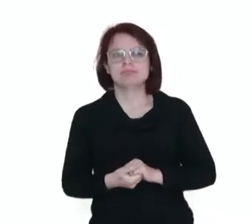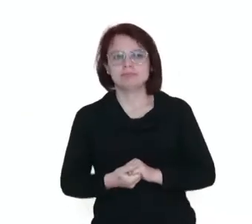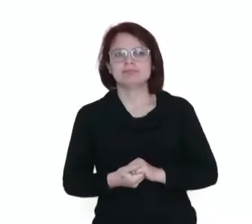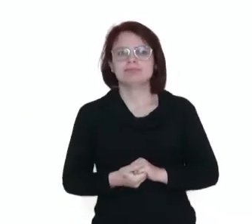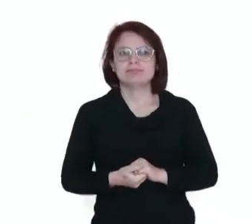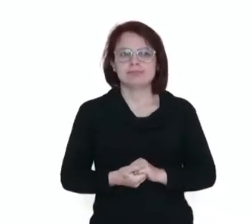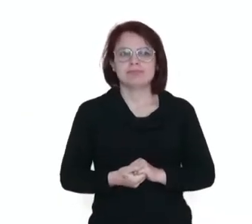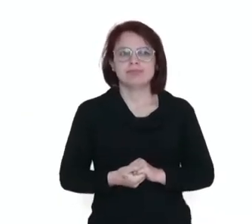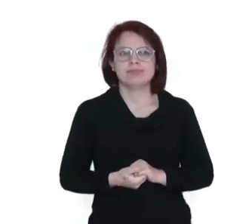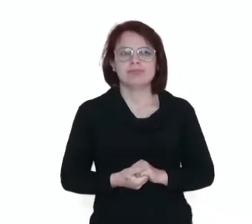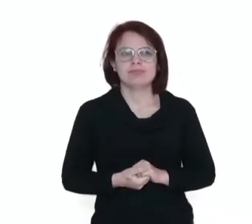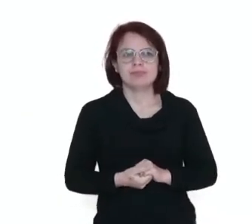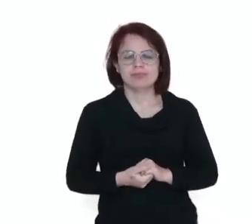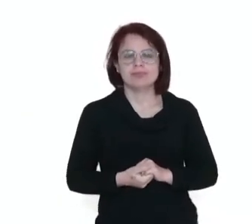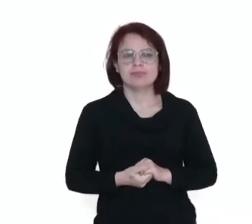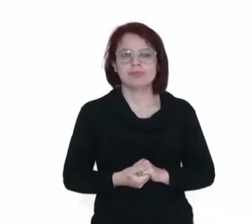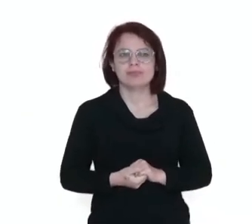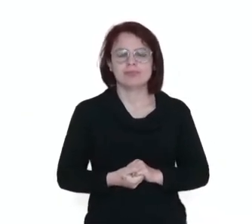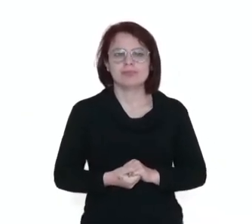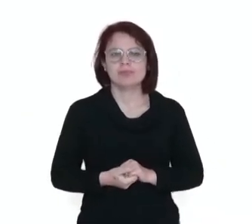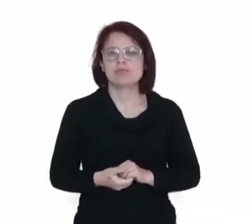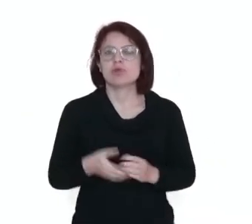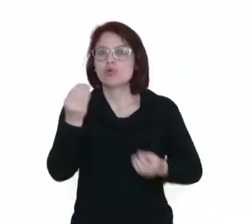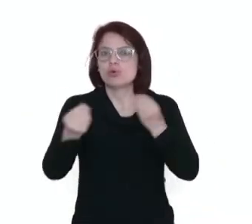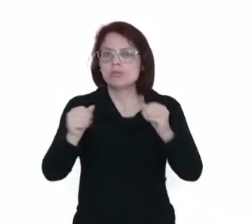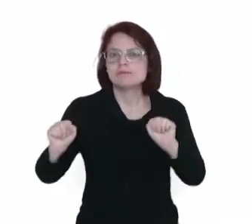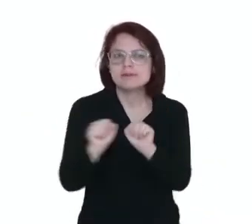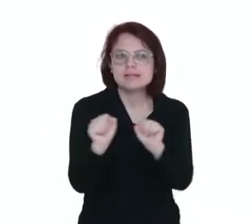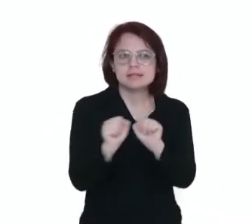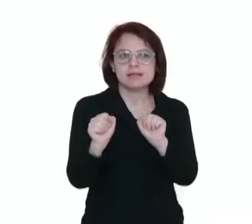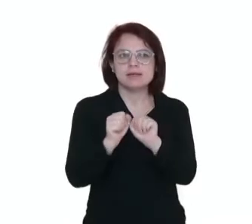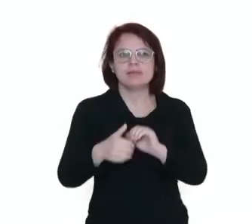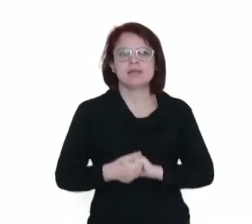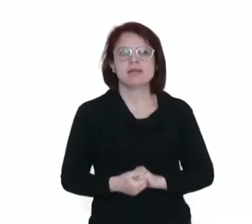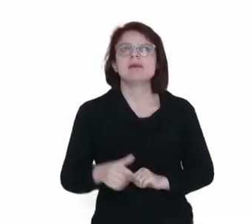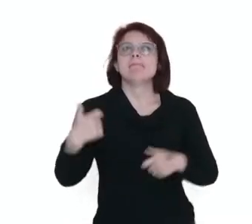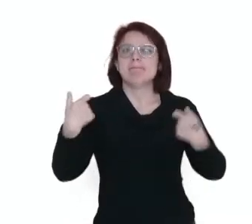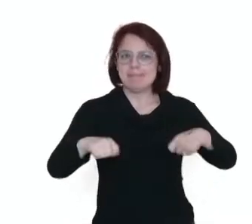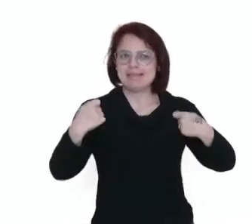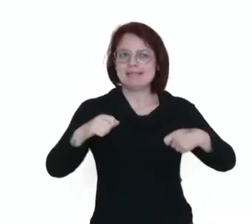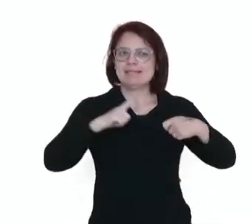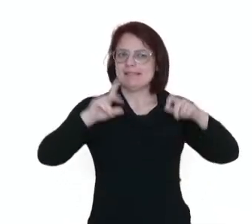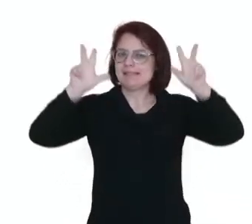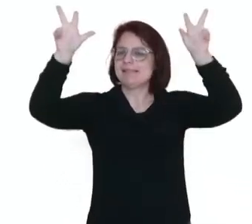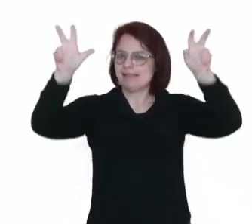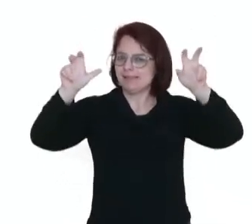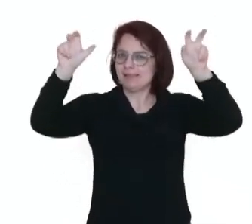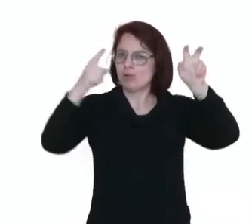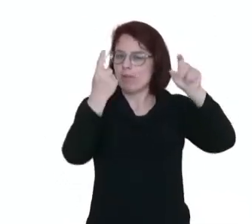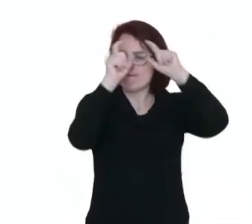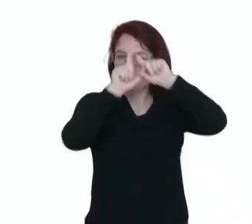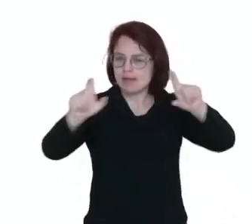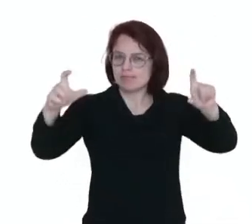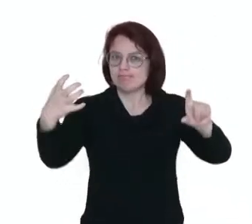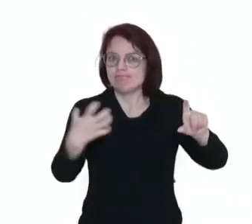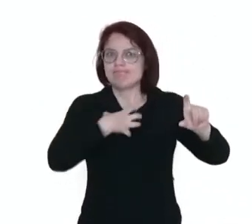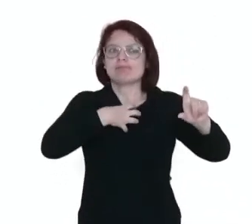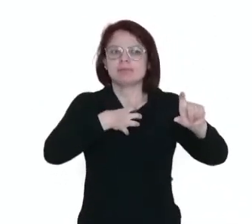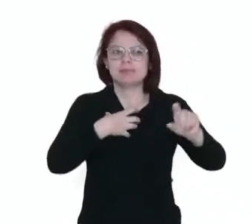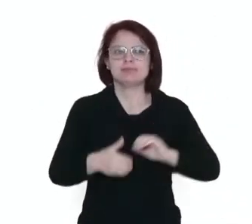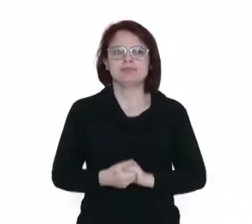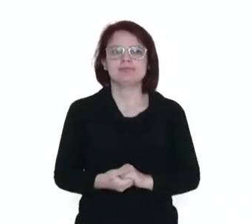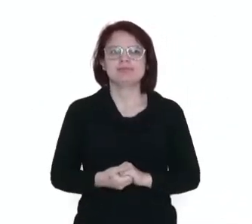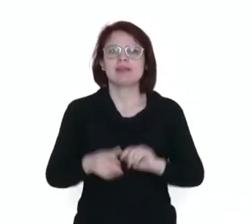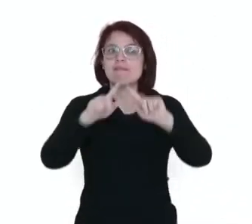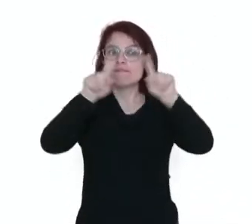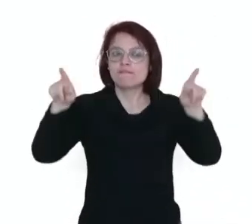imperativo, indicando uma ordem, né, uma ação a ser realizada. Tem que ter título ou slogan, uma frase interessante, função